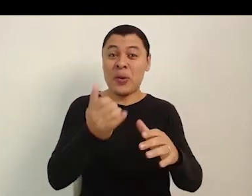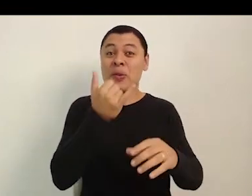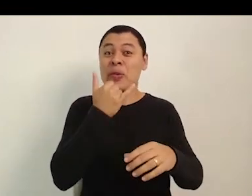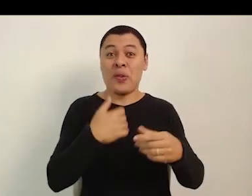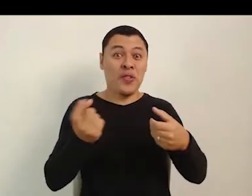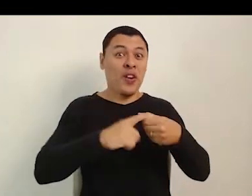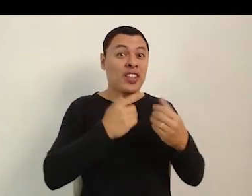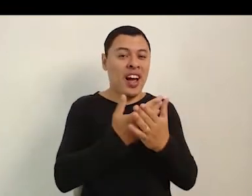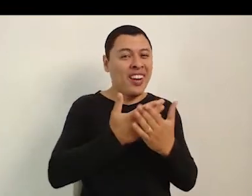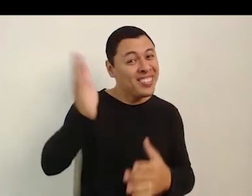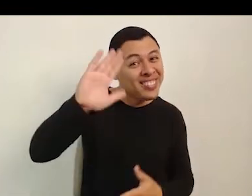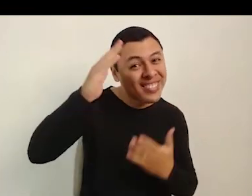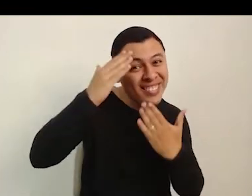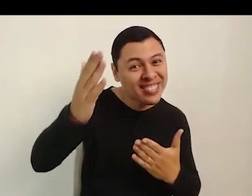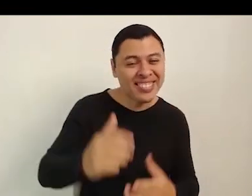Obrigada e tchau!